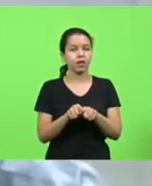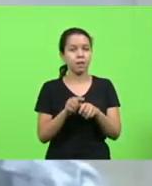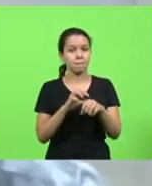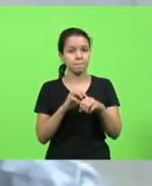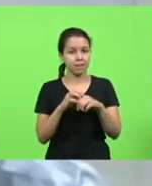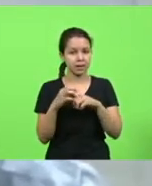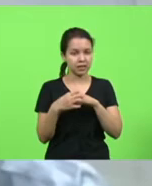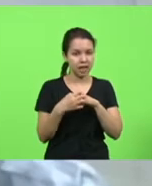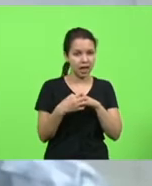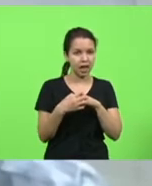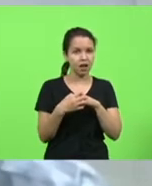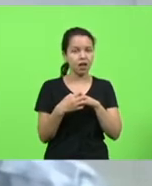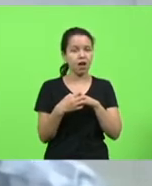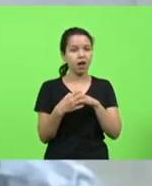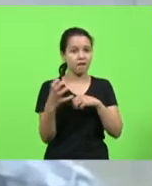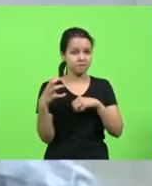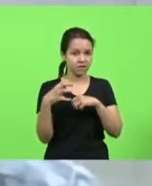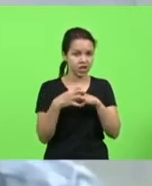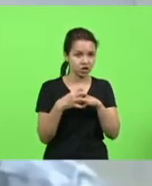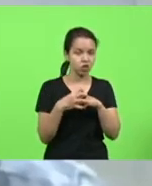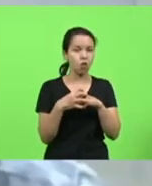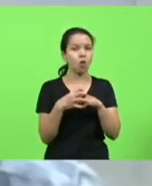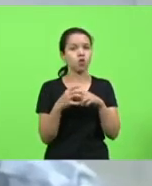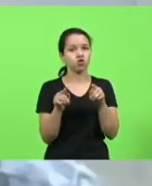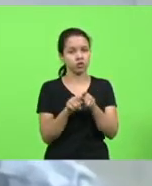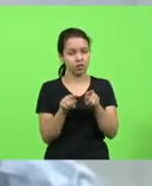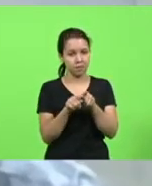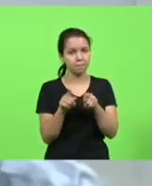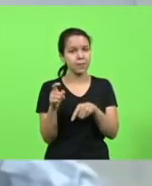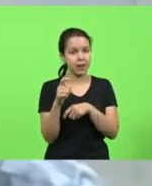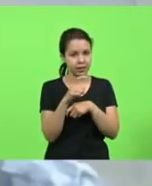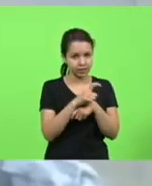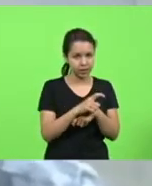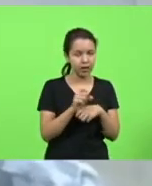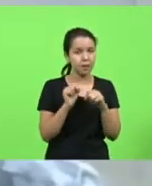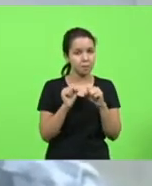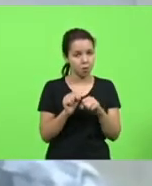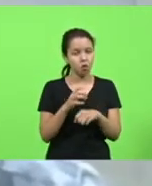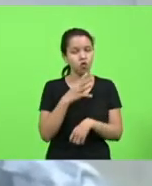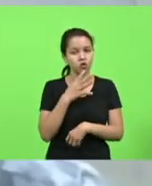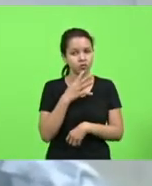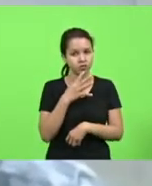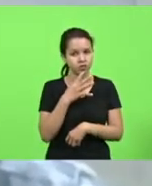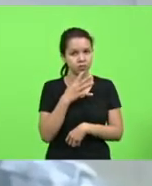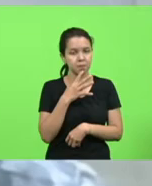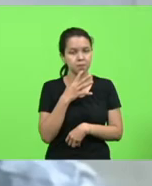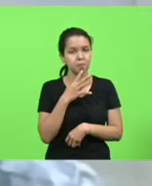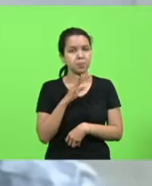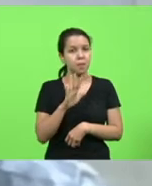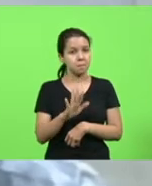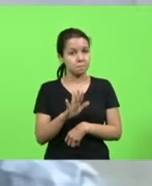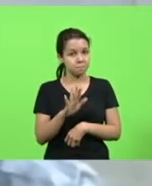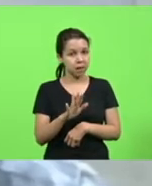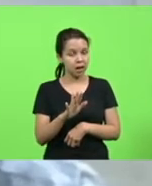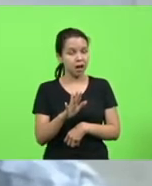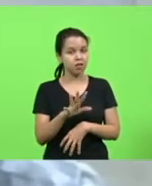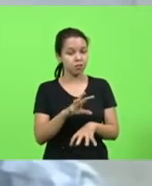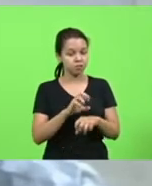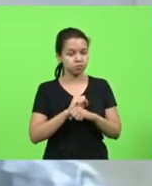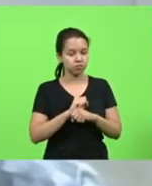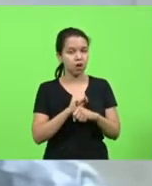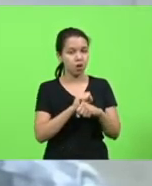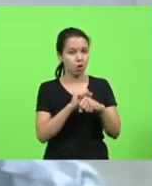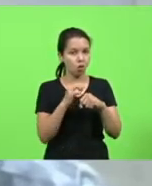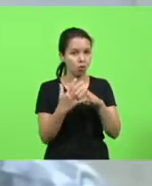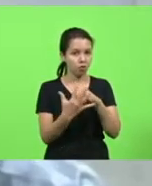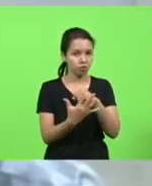infecções bacterianas já eram conhecidas, mas a resposta à infecção pela COVID-19 foi respondida através